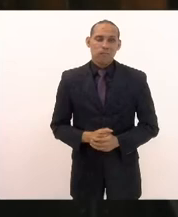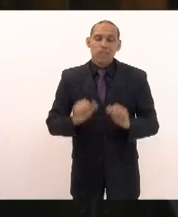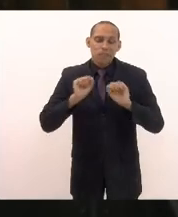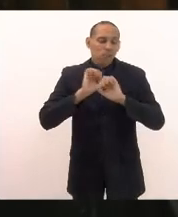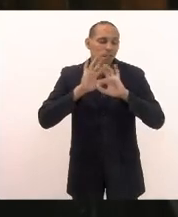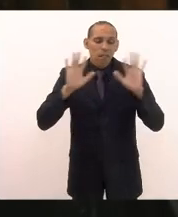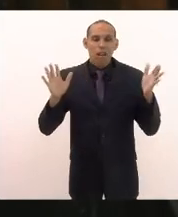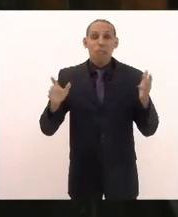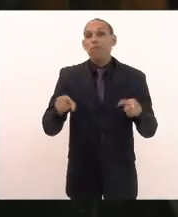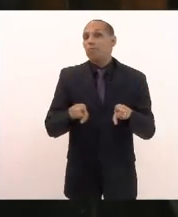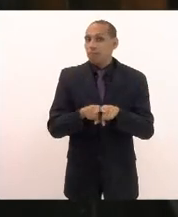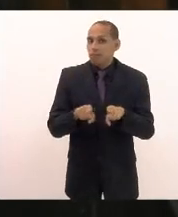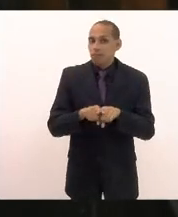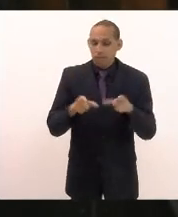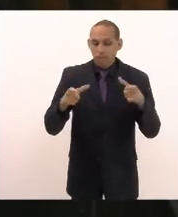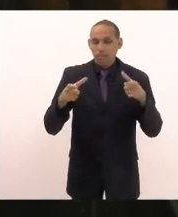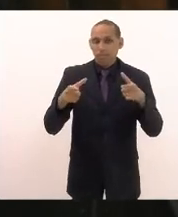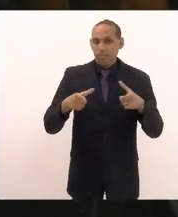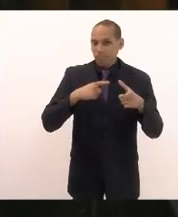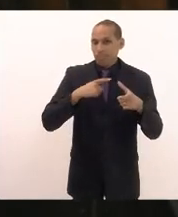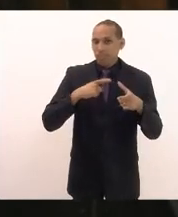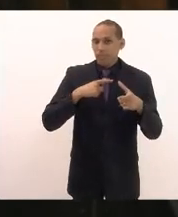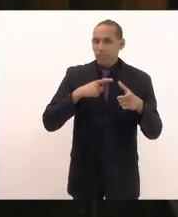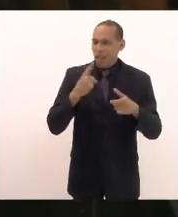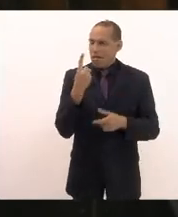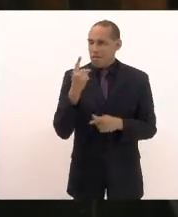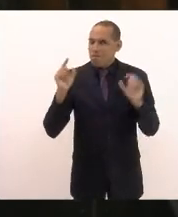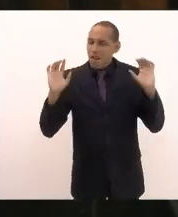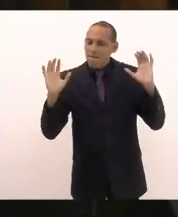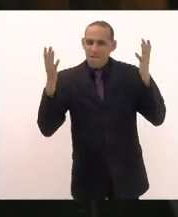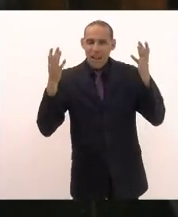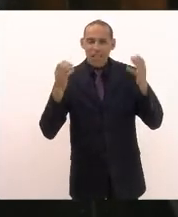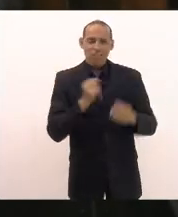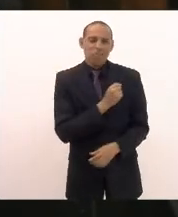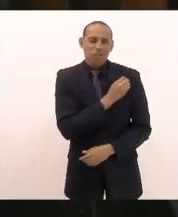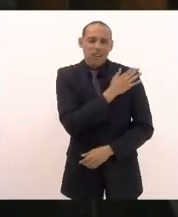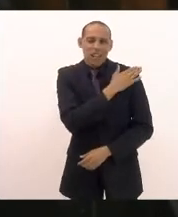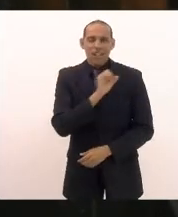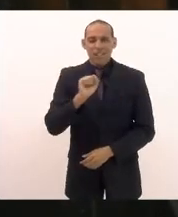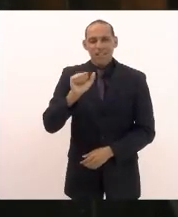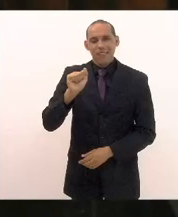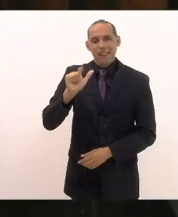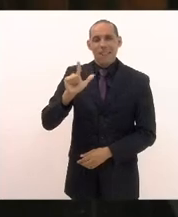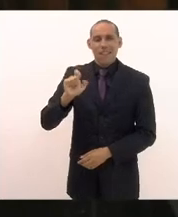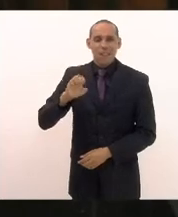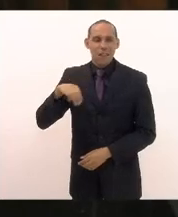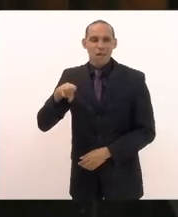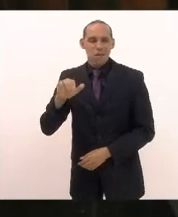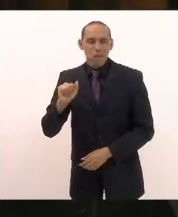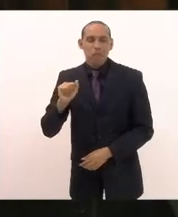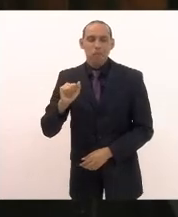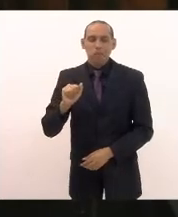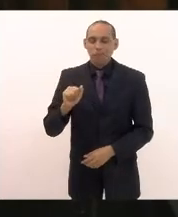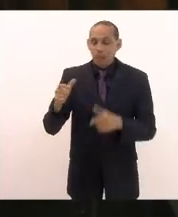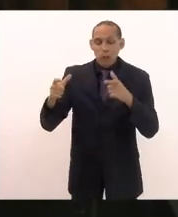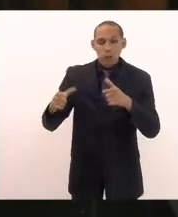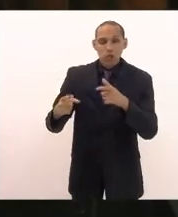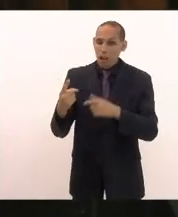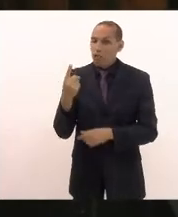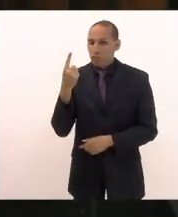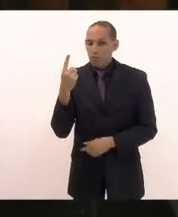E tem um lugar, numa dessas festividades, Salema, Coronel Salema, deputado estadual Coronel Salema, numa